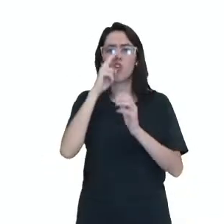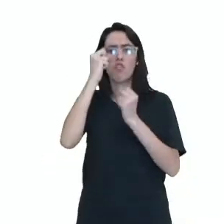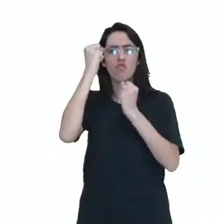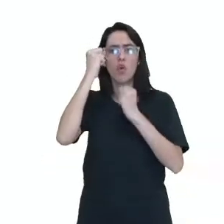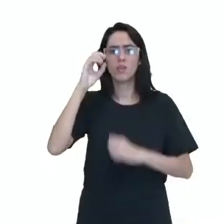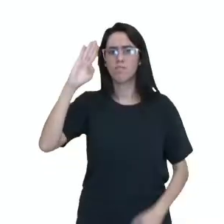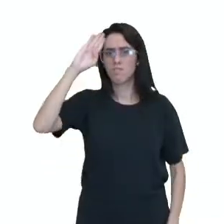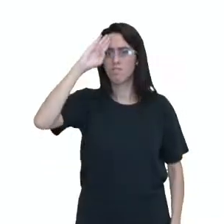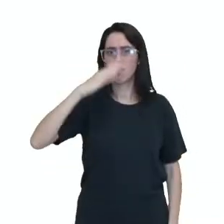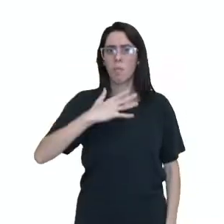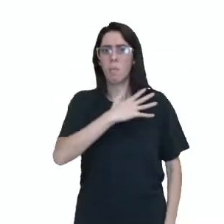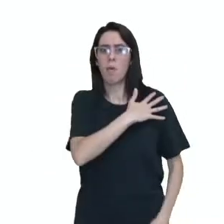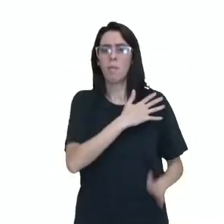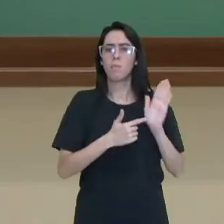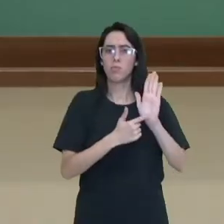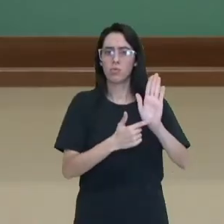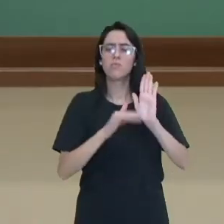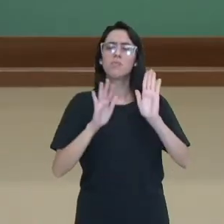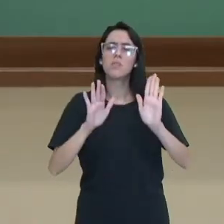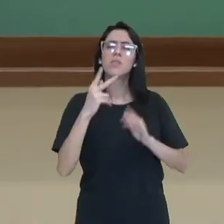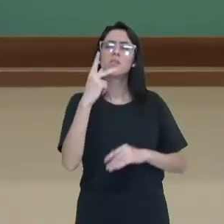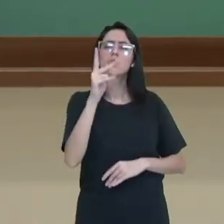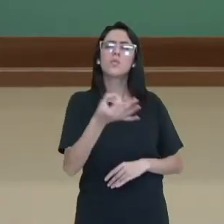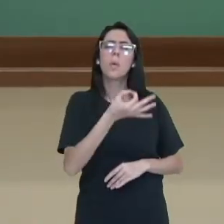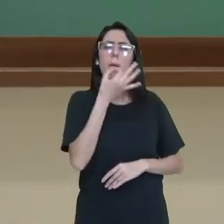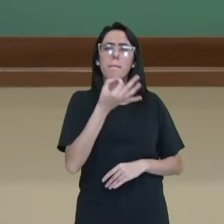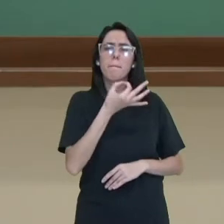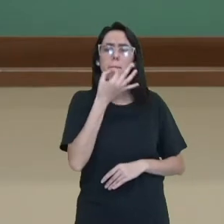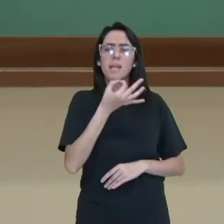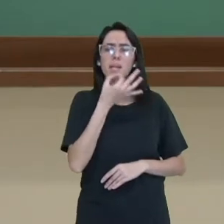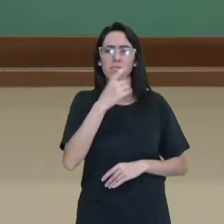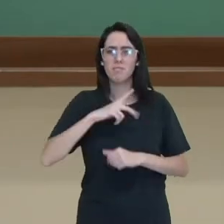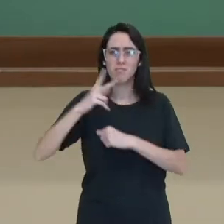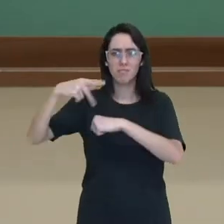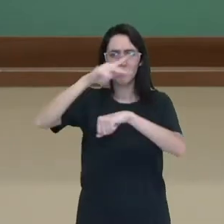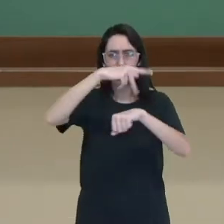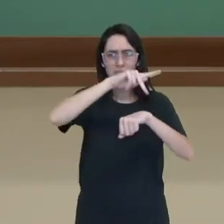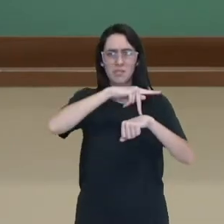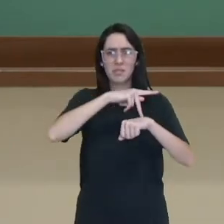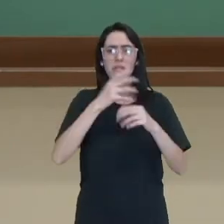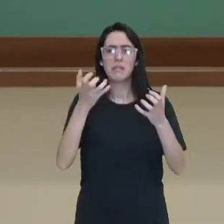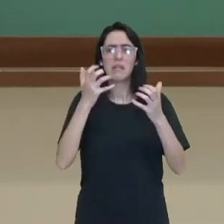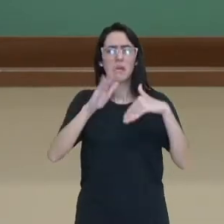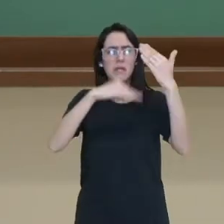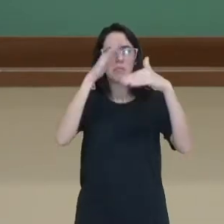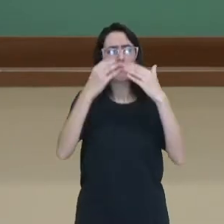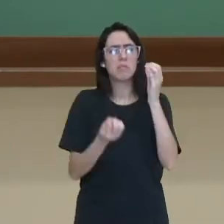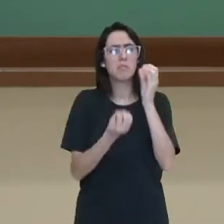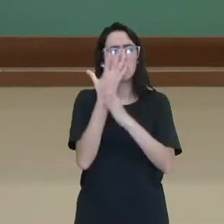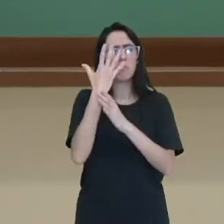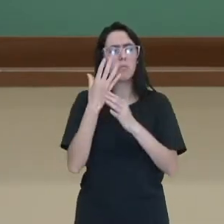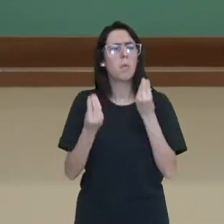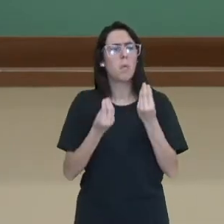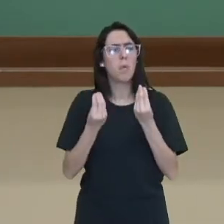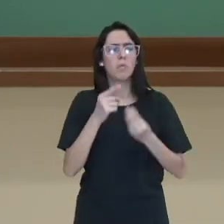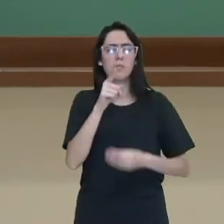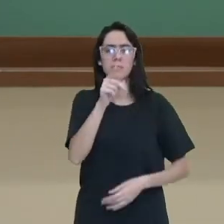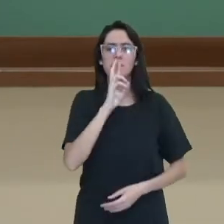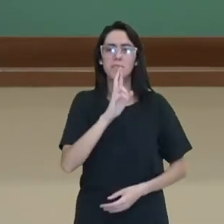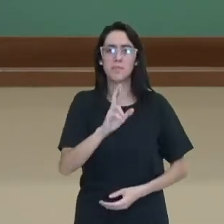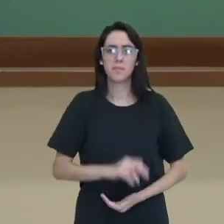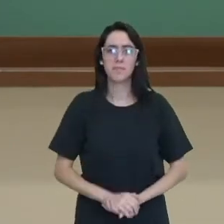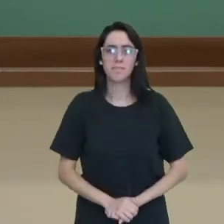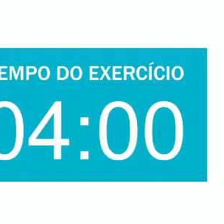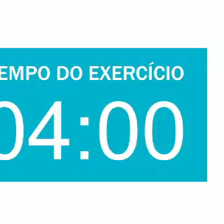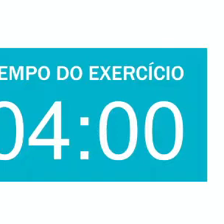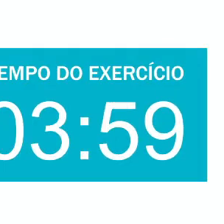que o realiza. Na sua opinião, quais motivos levam os países a desenvolverem esses testes nucleares? E agora é com vocês.